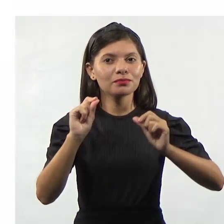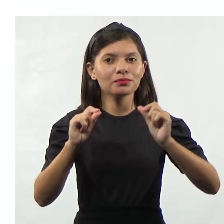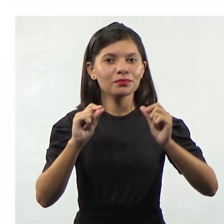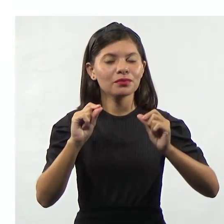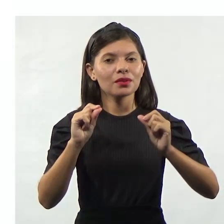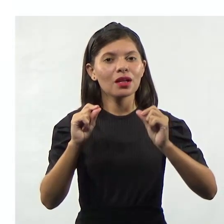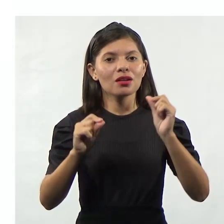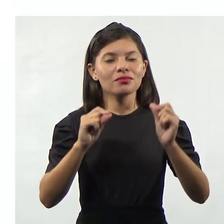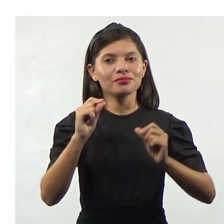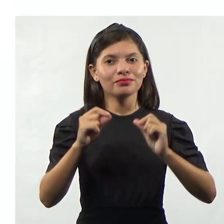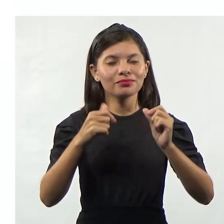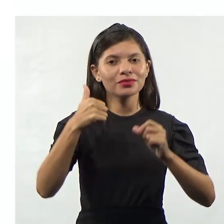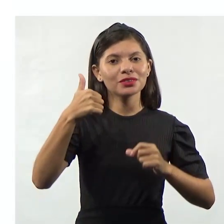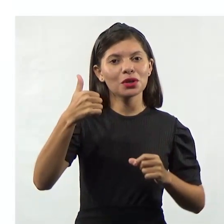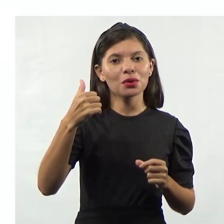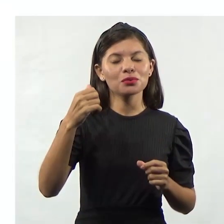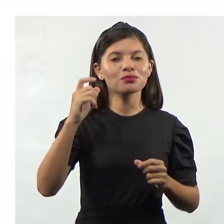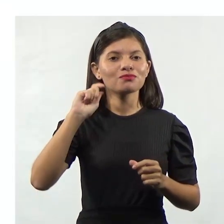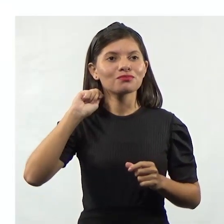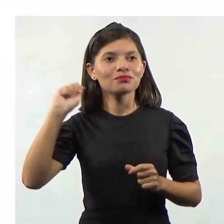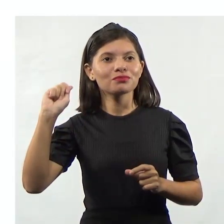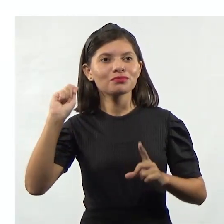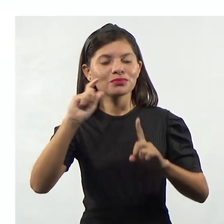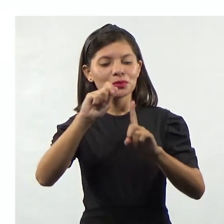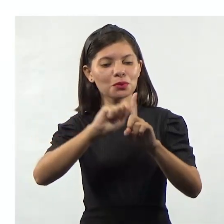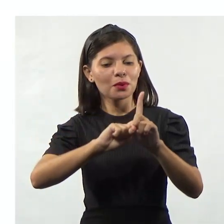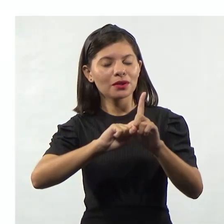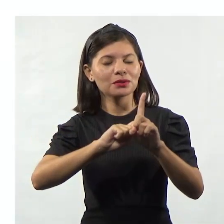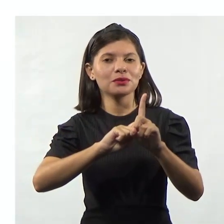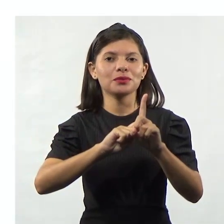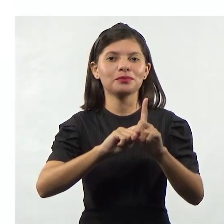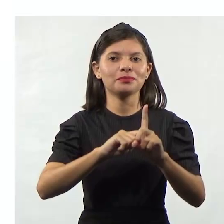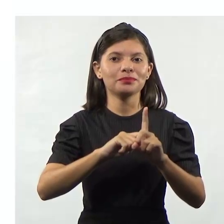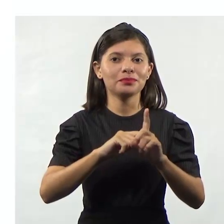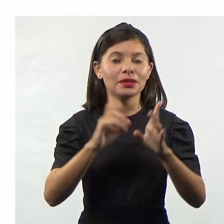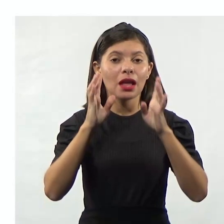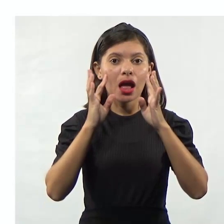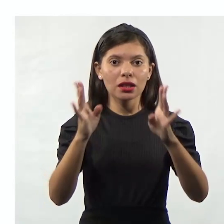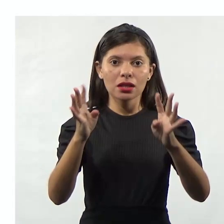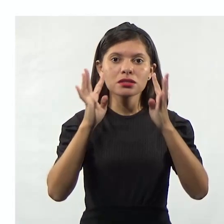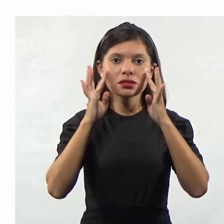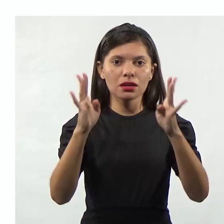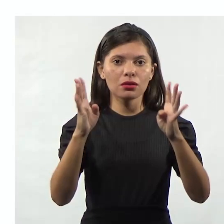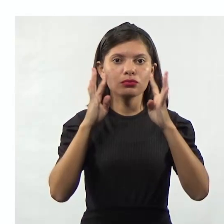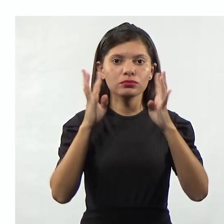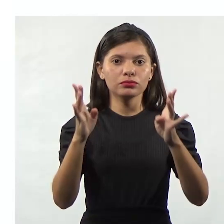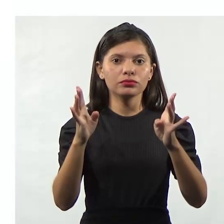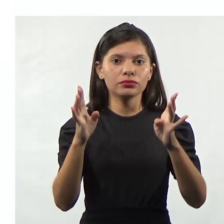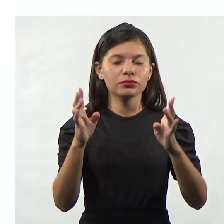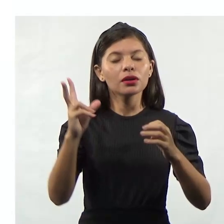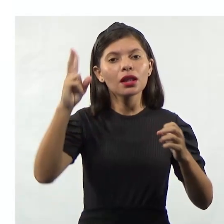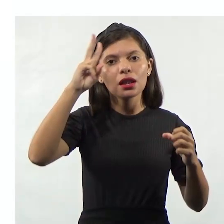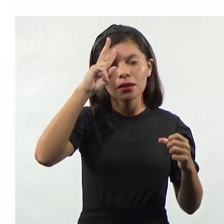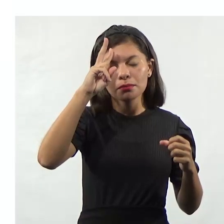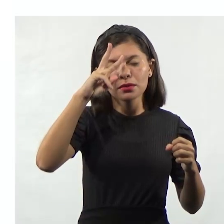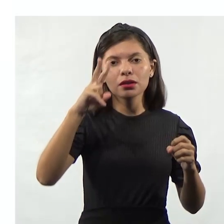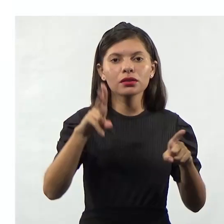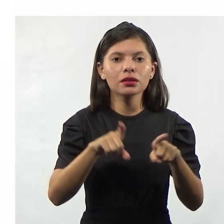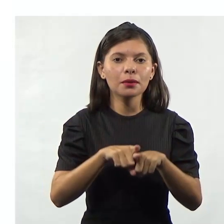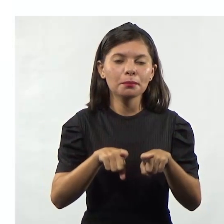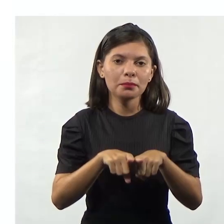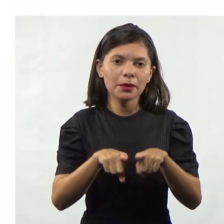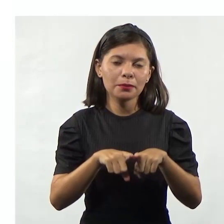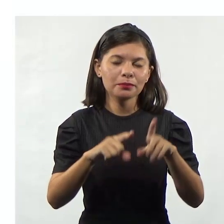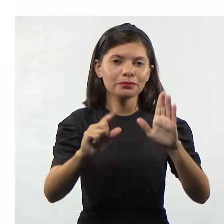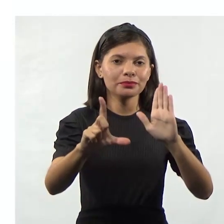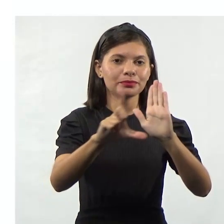partir de 1/4 de 23. Então, atenção, tá? Lembrando também